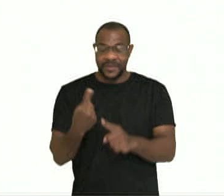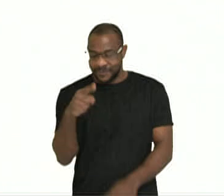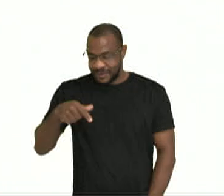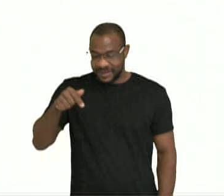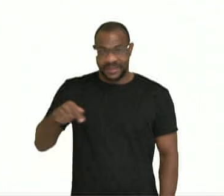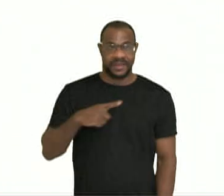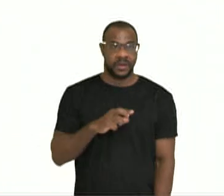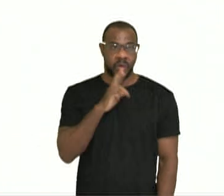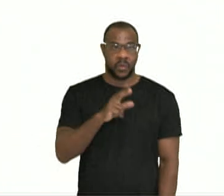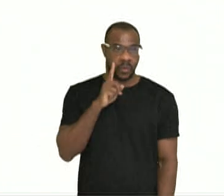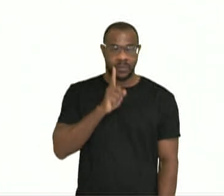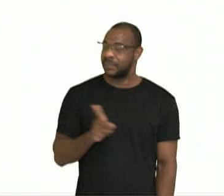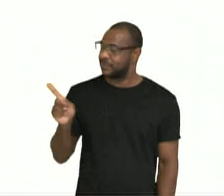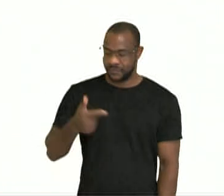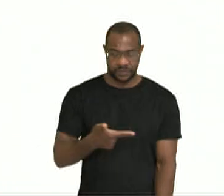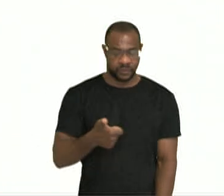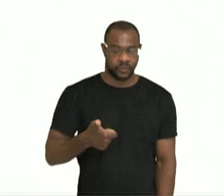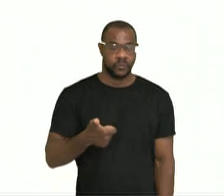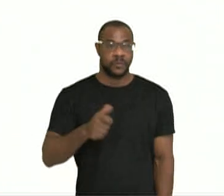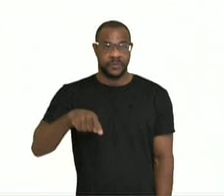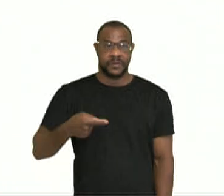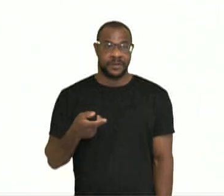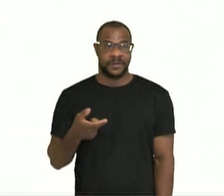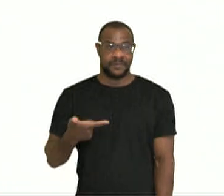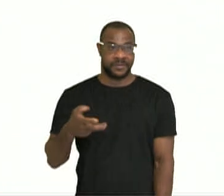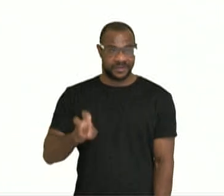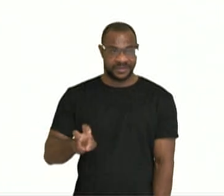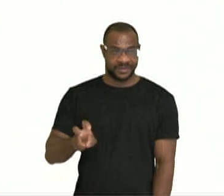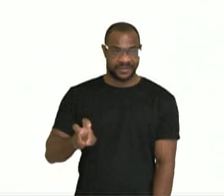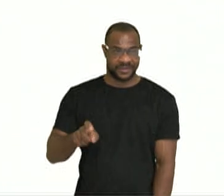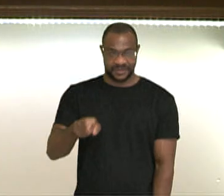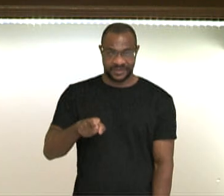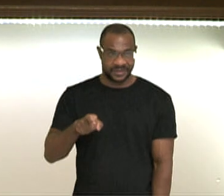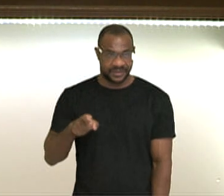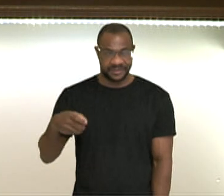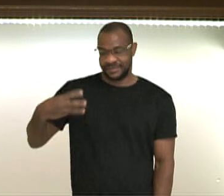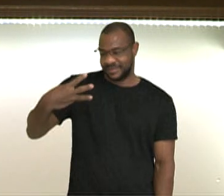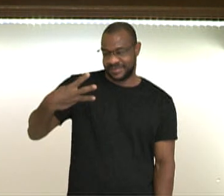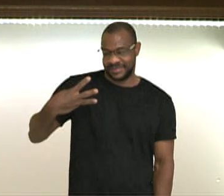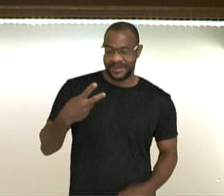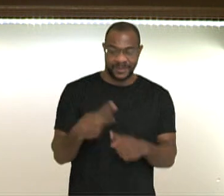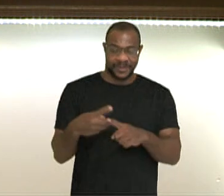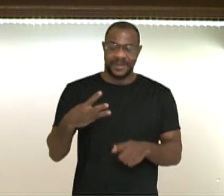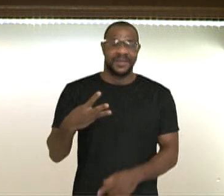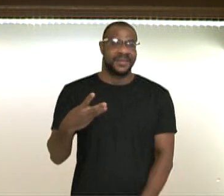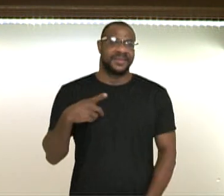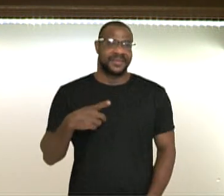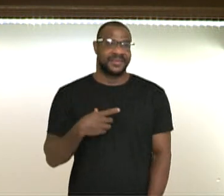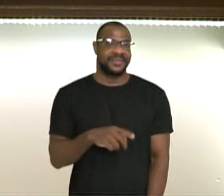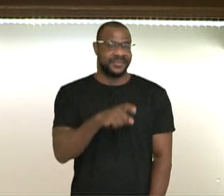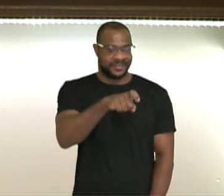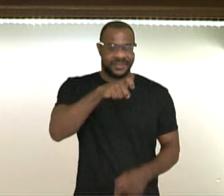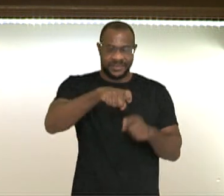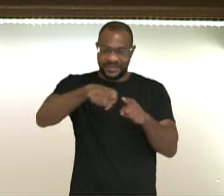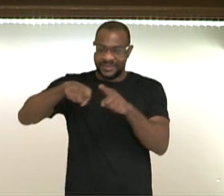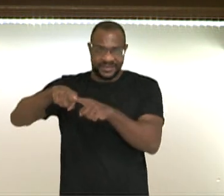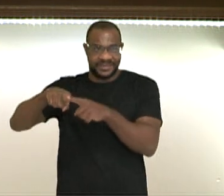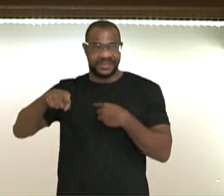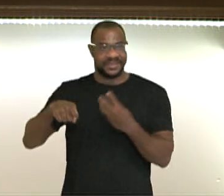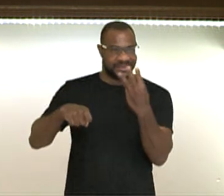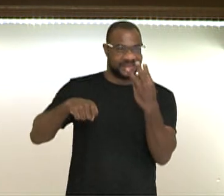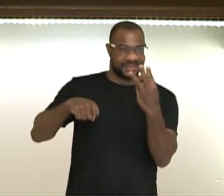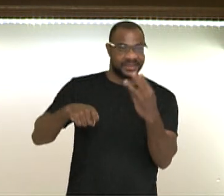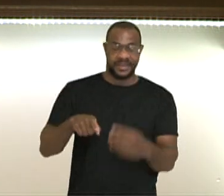resultado, 21,25. Aí o x, como ele repete 3 vezes na multiplicação, x vezes x vezes x,